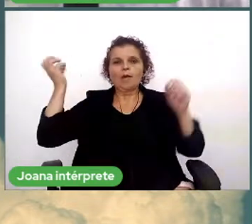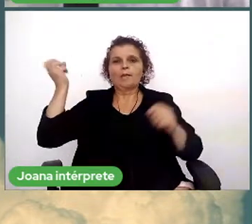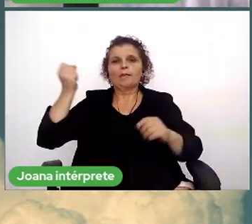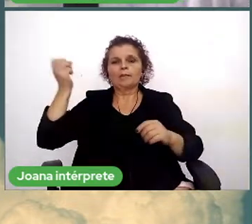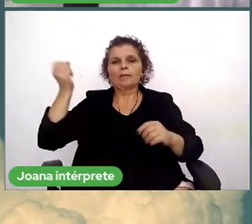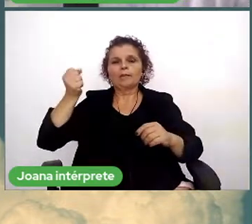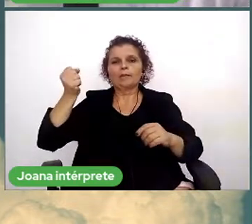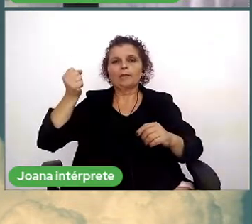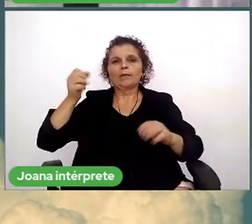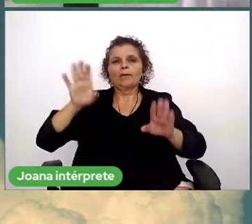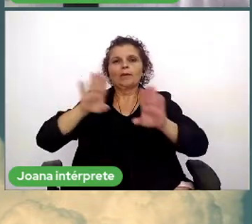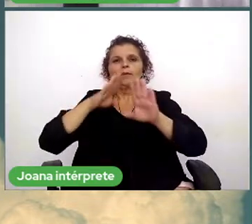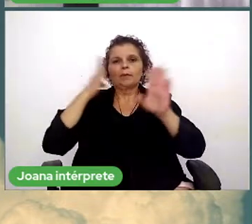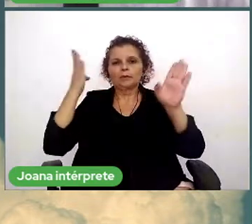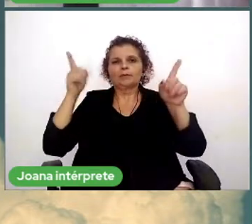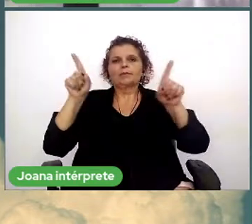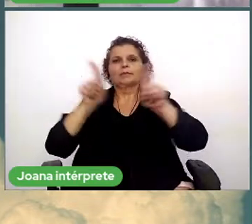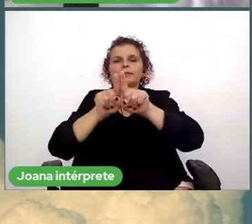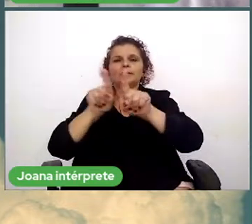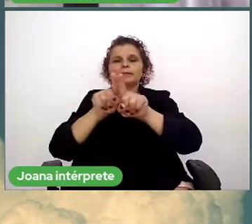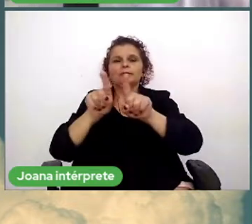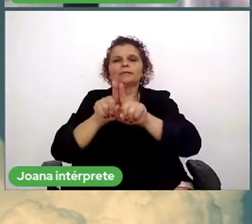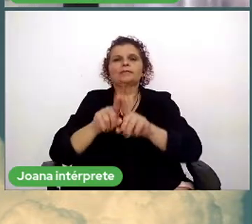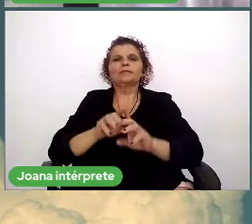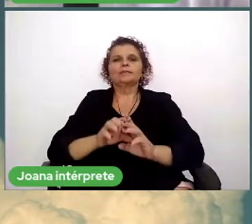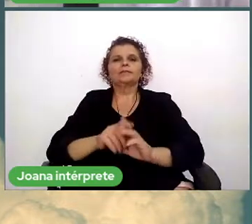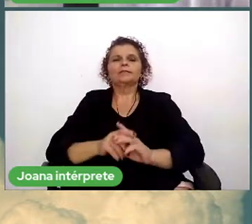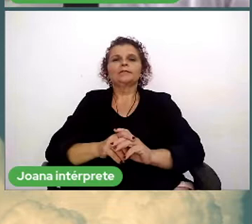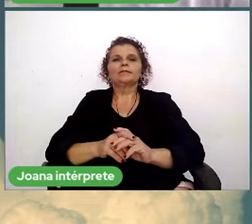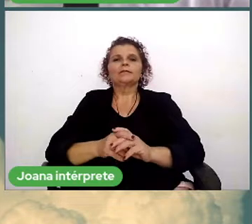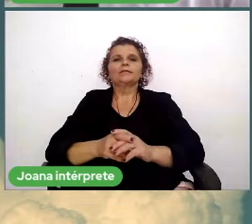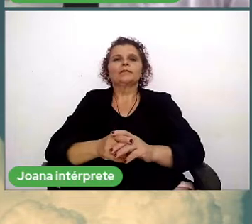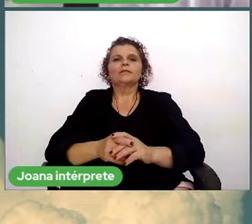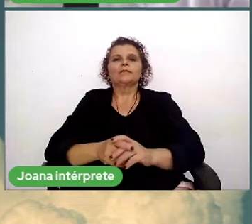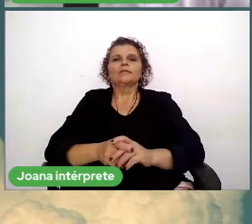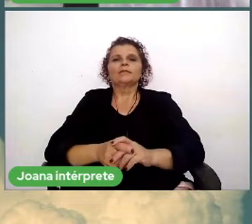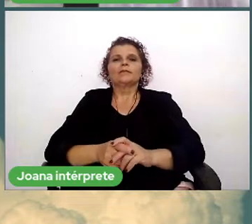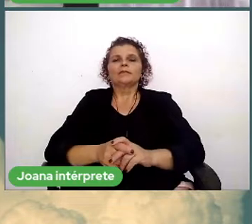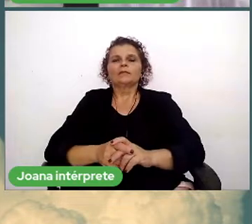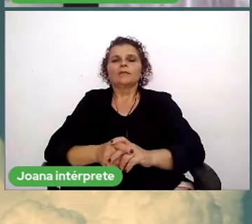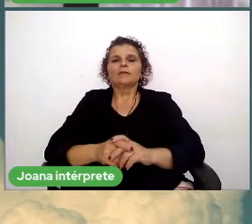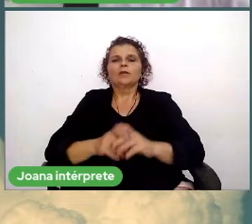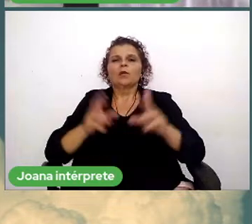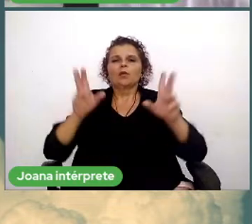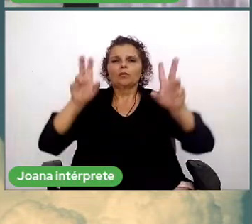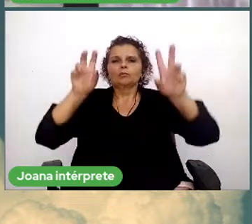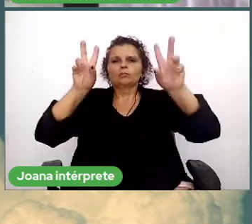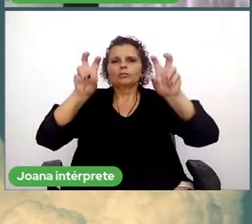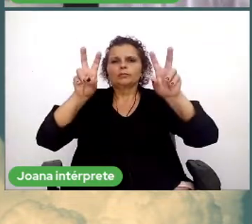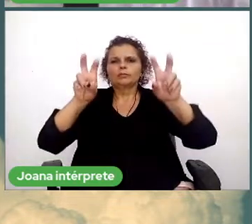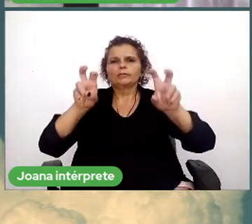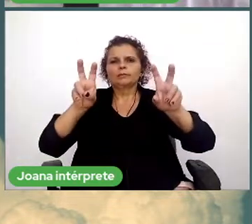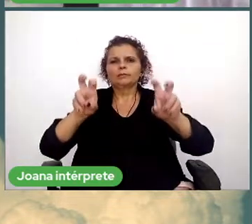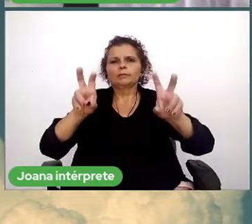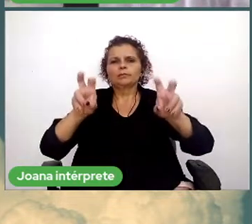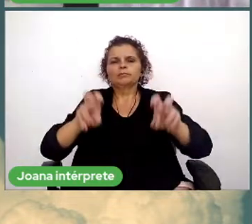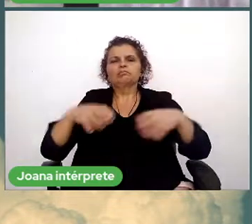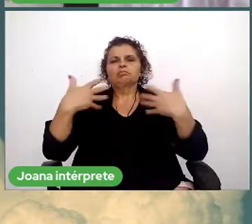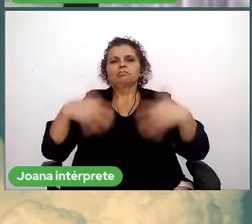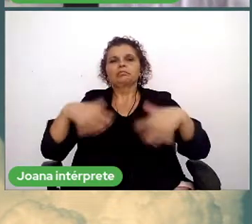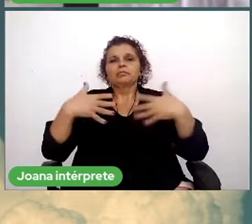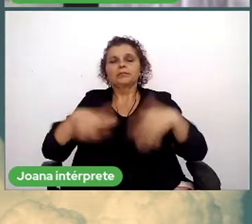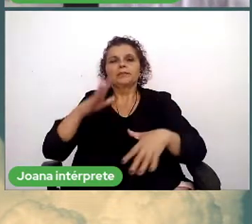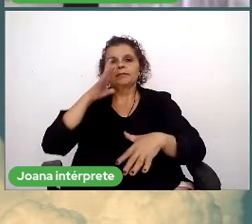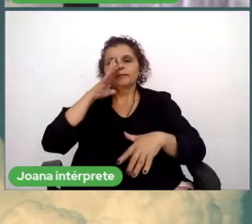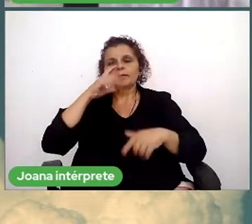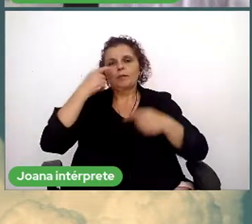e uma porta branca. Bem, hoje a gente trouxe aí vários temas muito interessantes que são amplamente